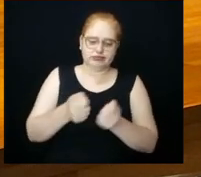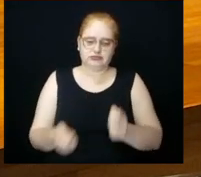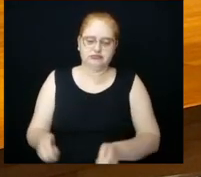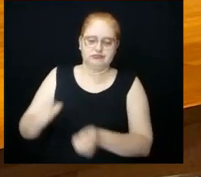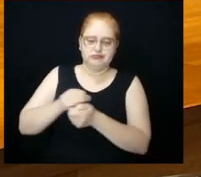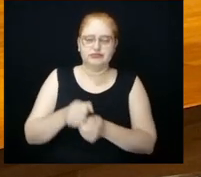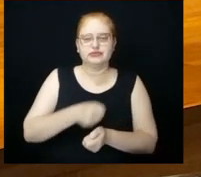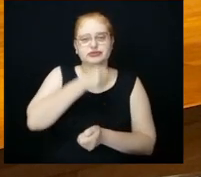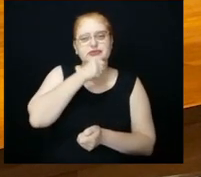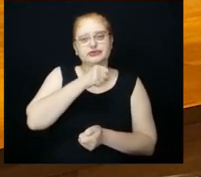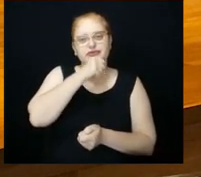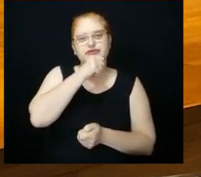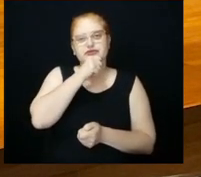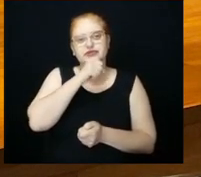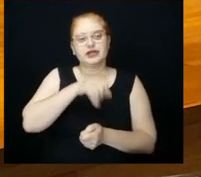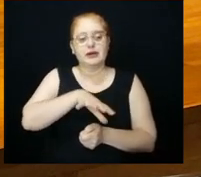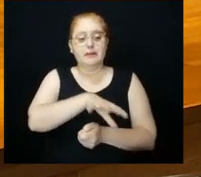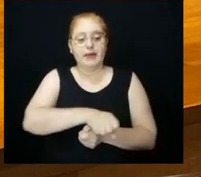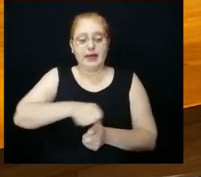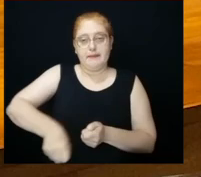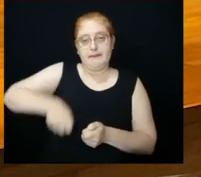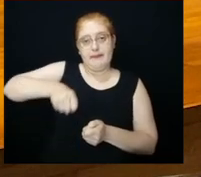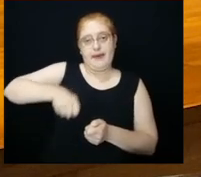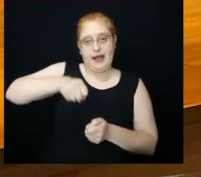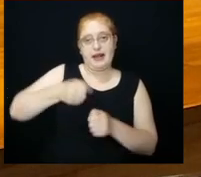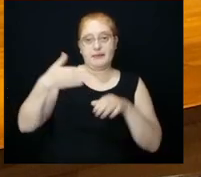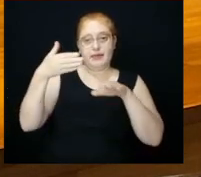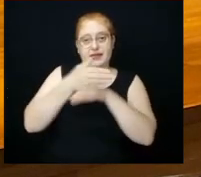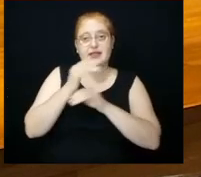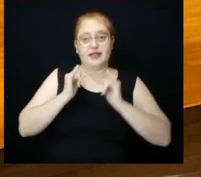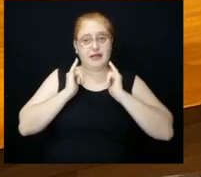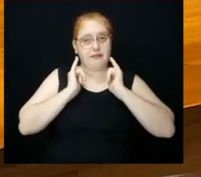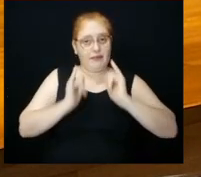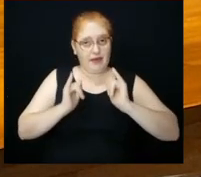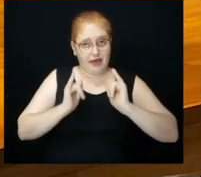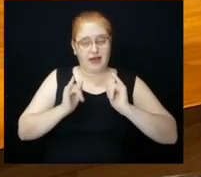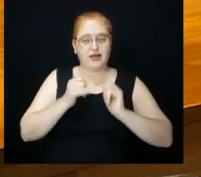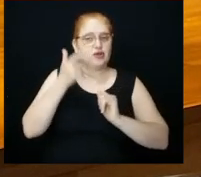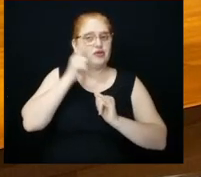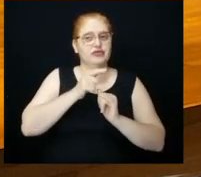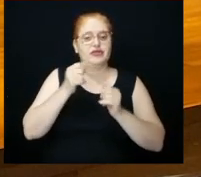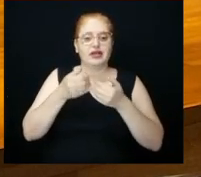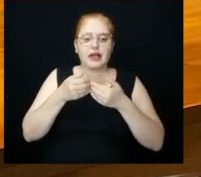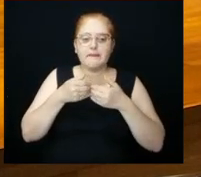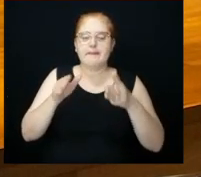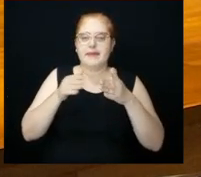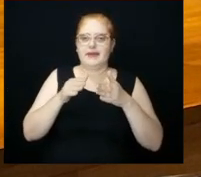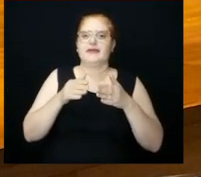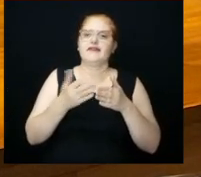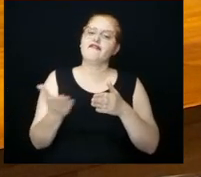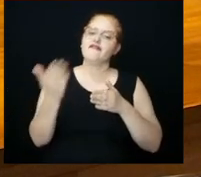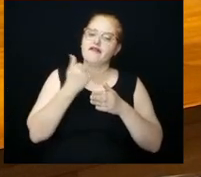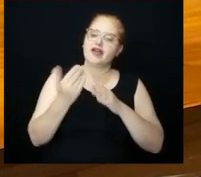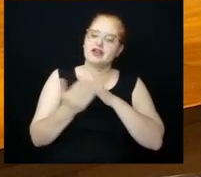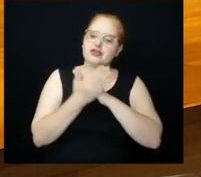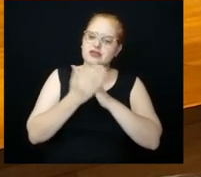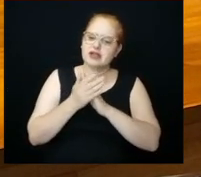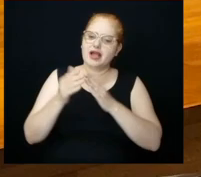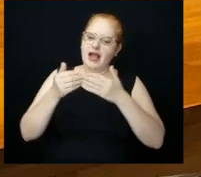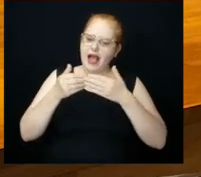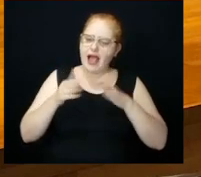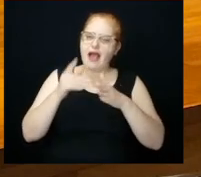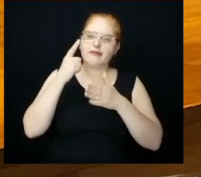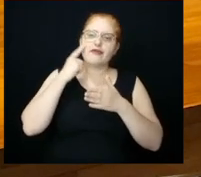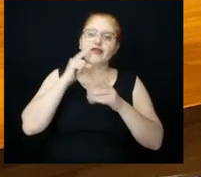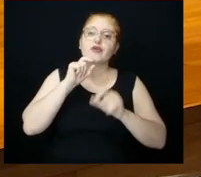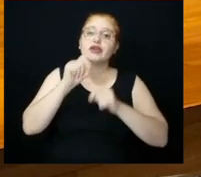mala para dentro do autocarro. Tuaí tenta abrir o achado. Não é capaz. Convoca a ajuda de Mundinga. Abre, vamos ver